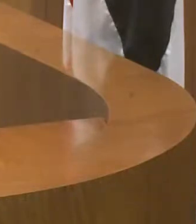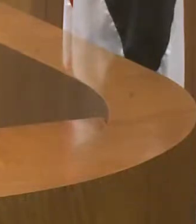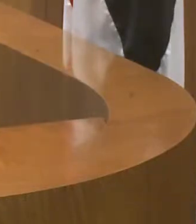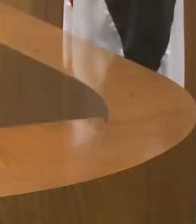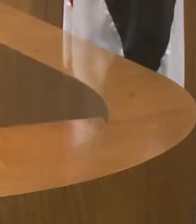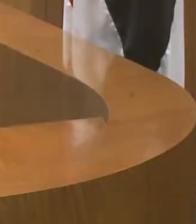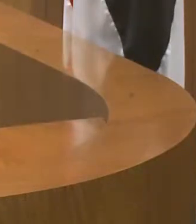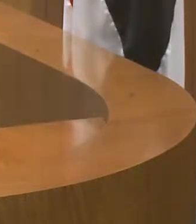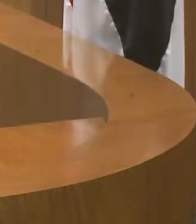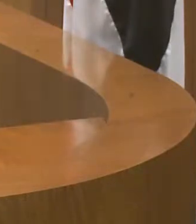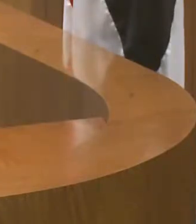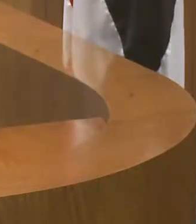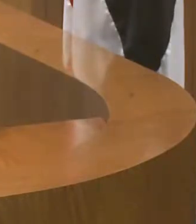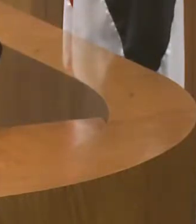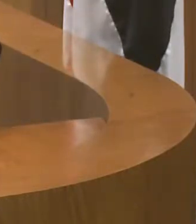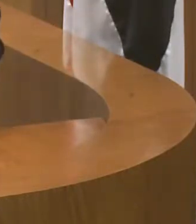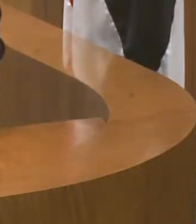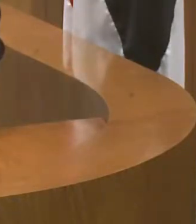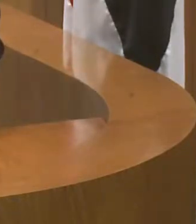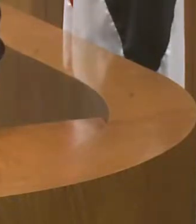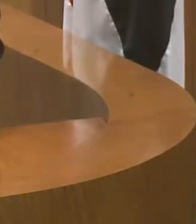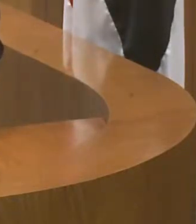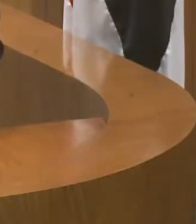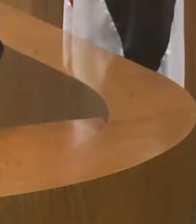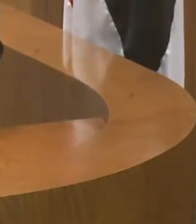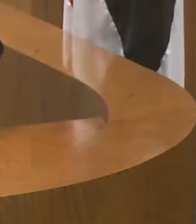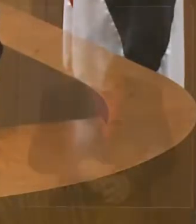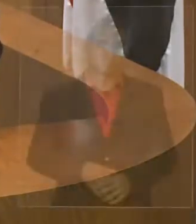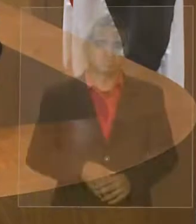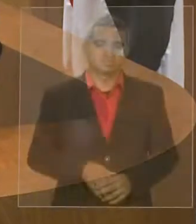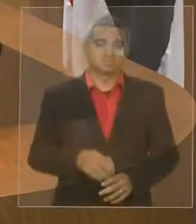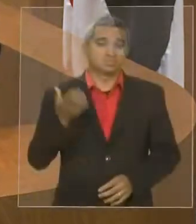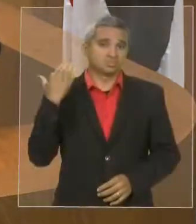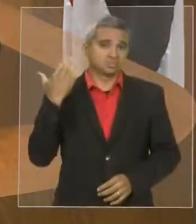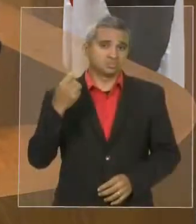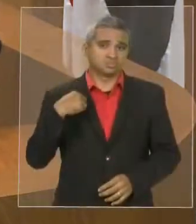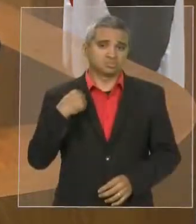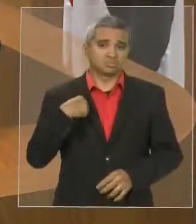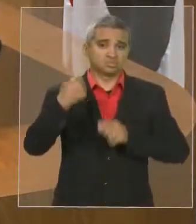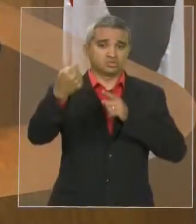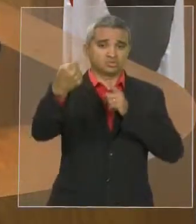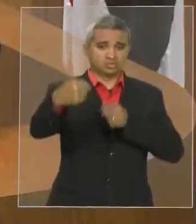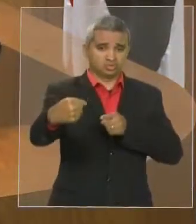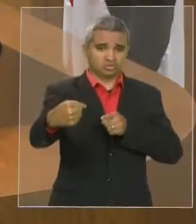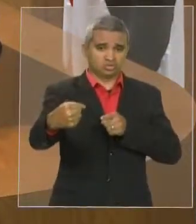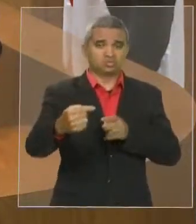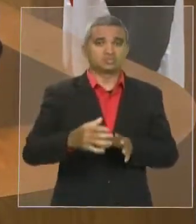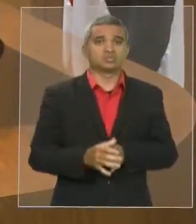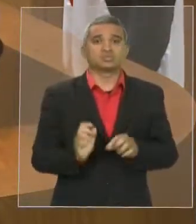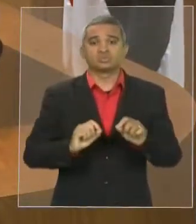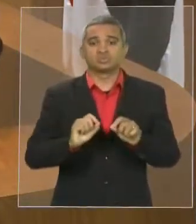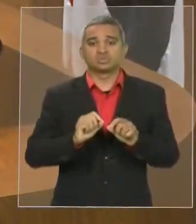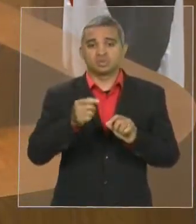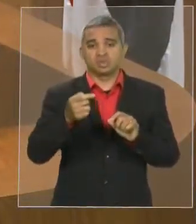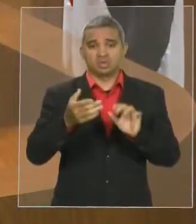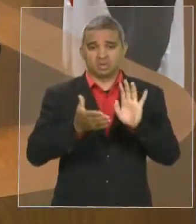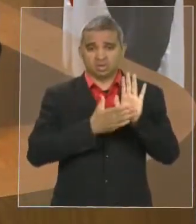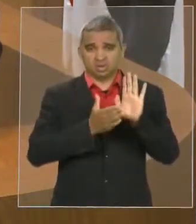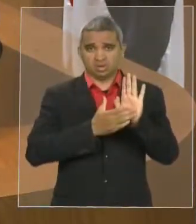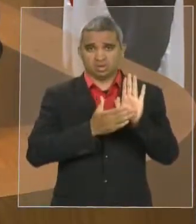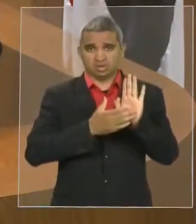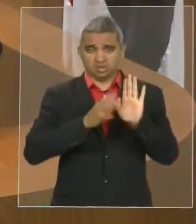desafio, deputado Max. Será, se essa medida provisória foi discutida pelo Conselho Empresarial do